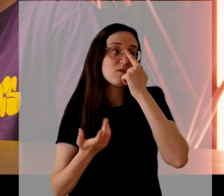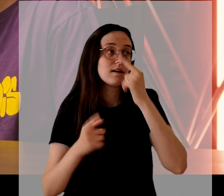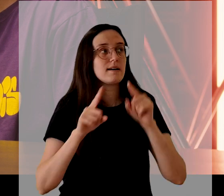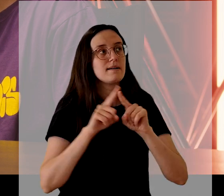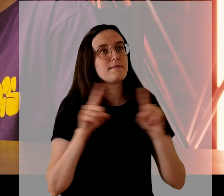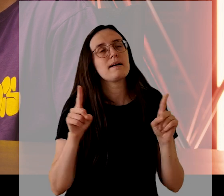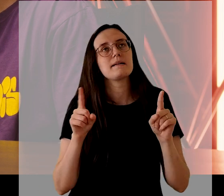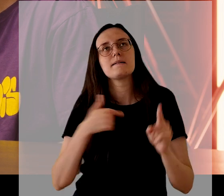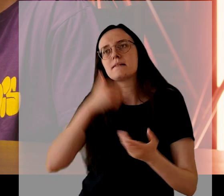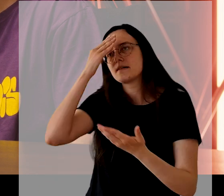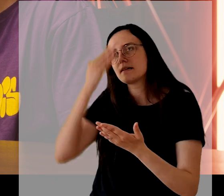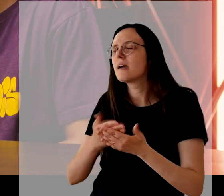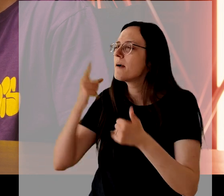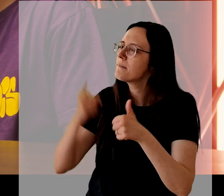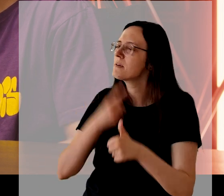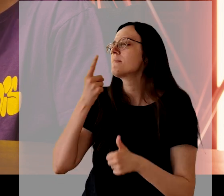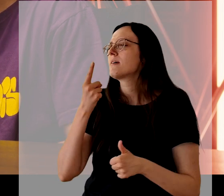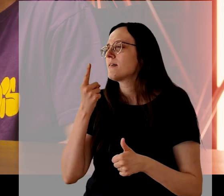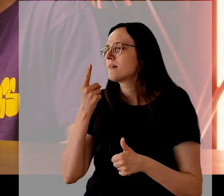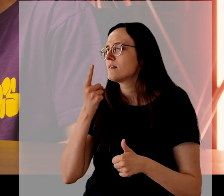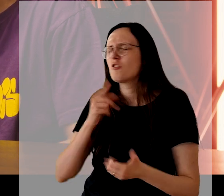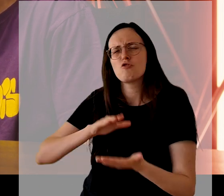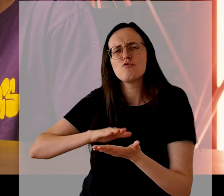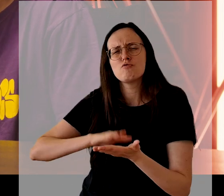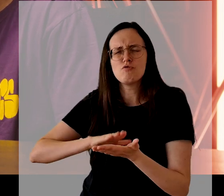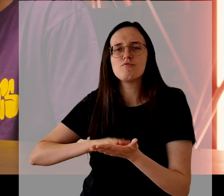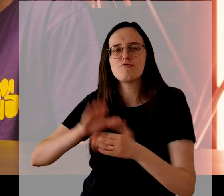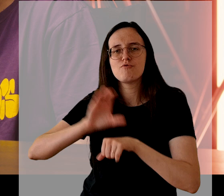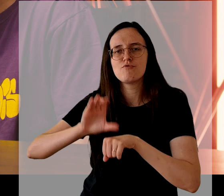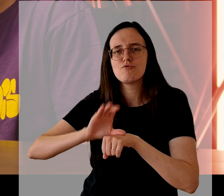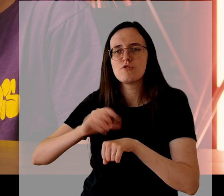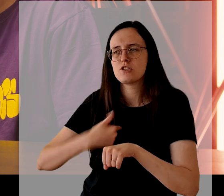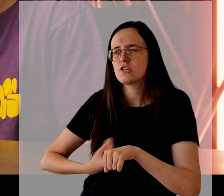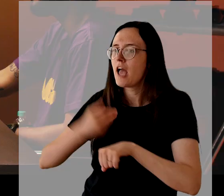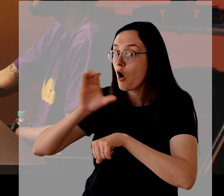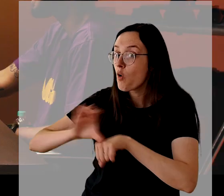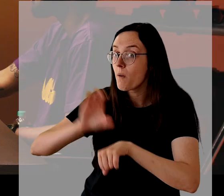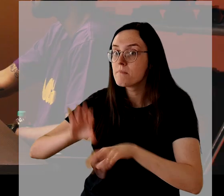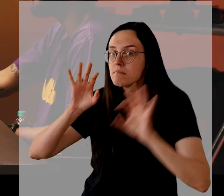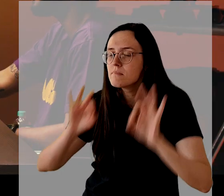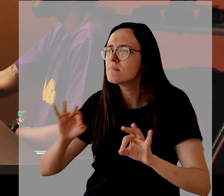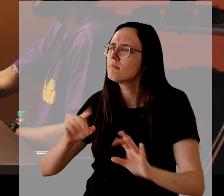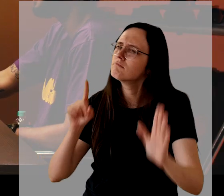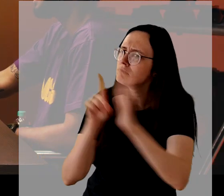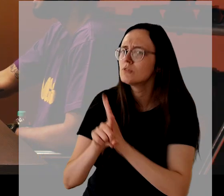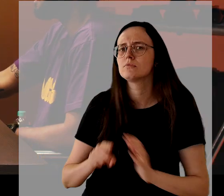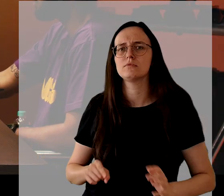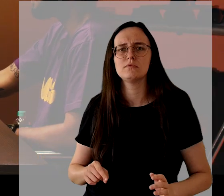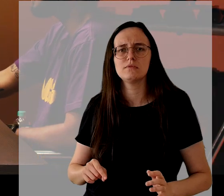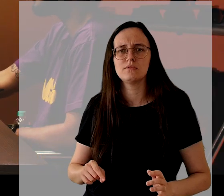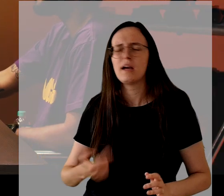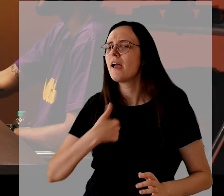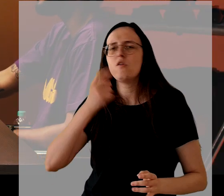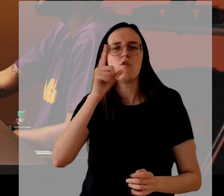Então, eu acho que, primeiramente, cobrar esses cursos, se você tiver num curso, tipo assim, questione, né? E